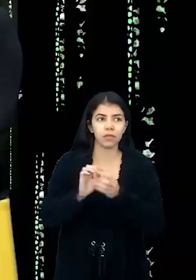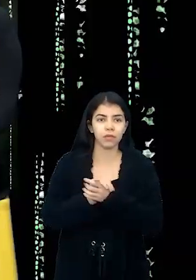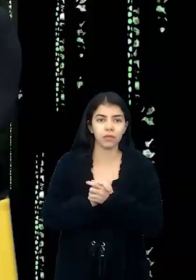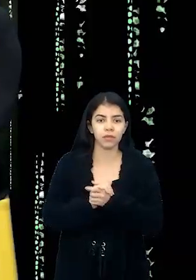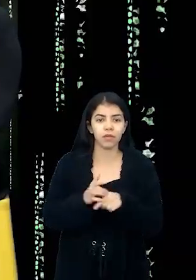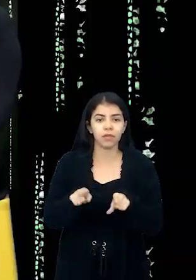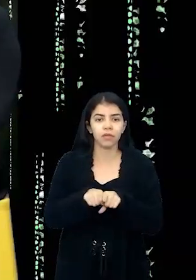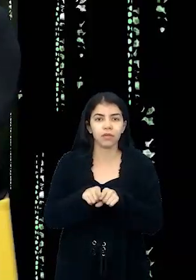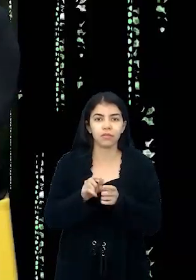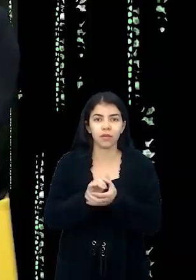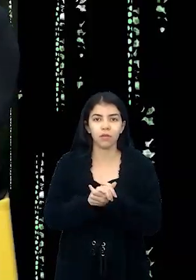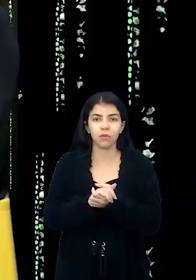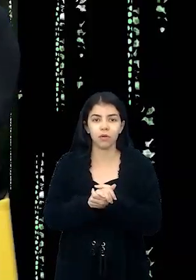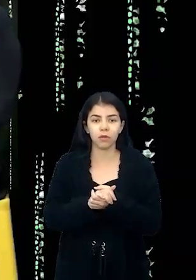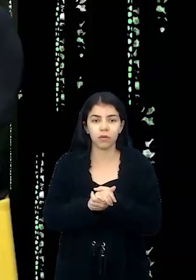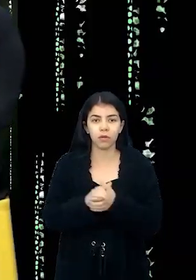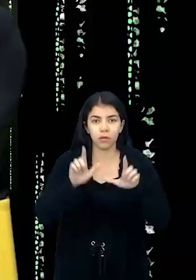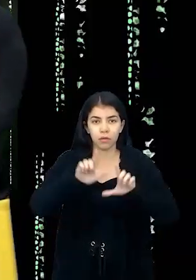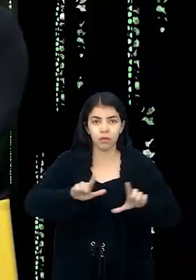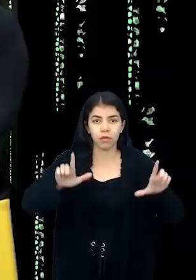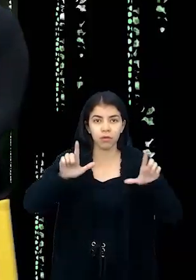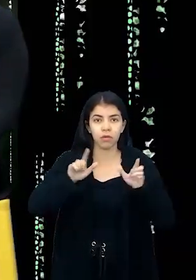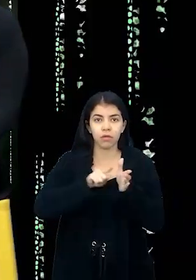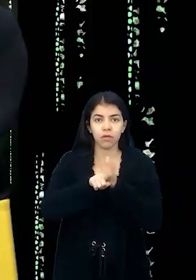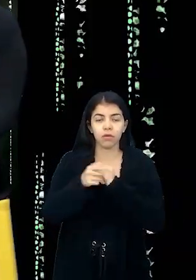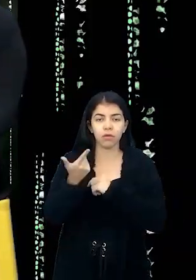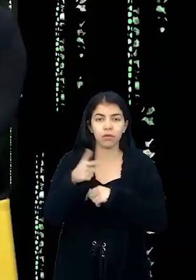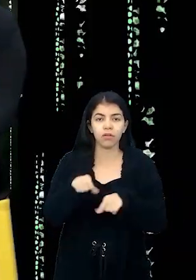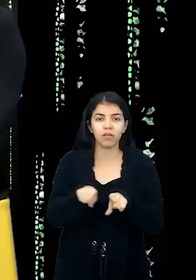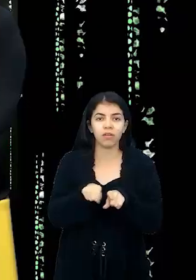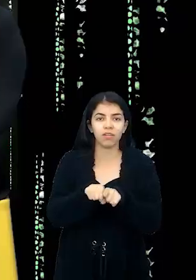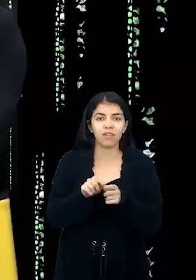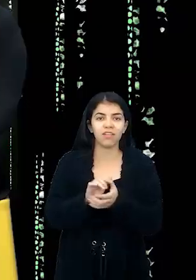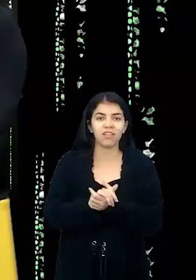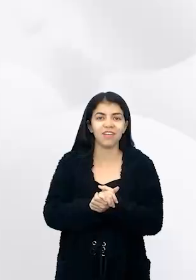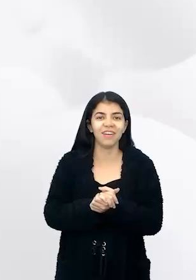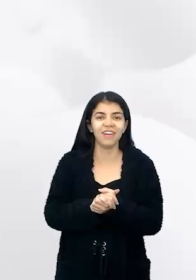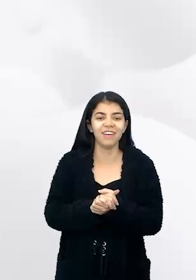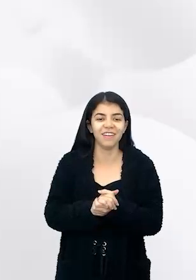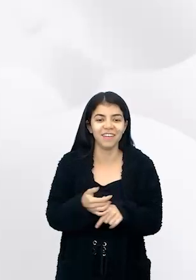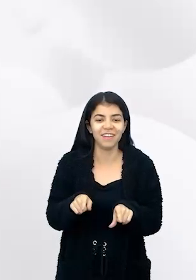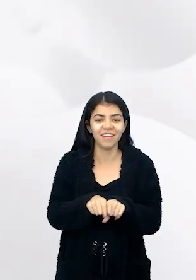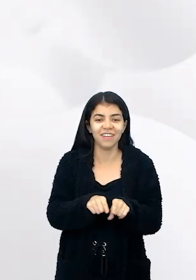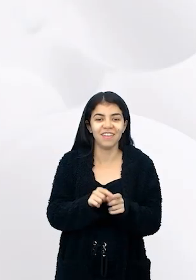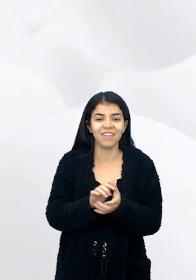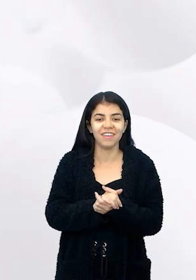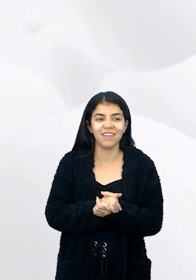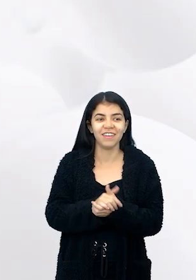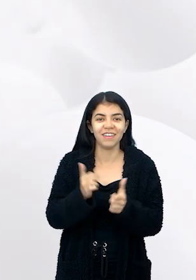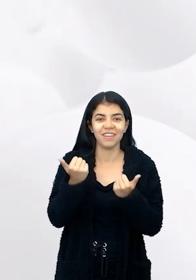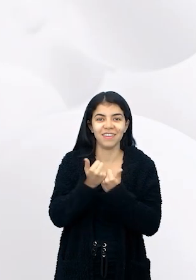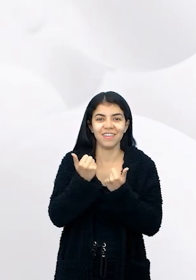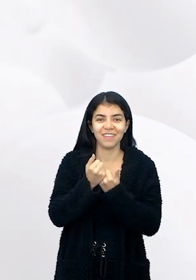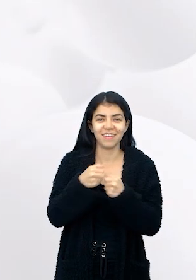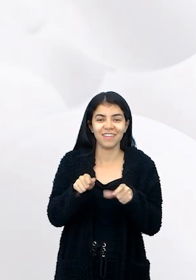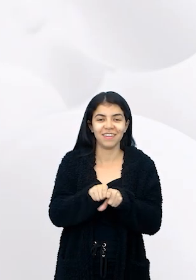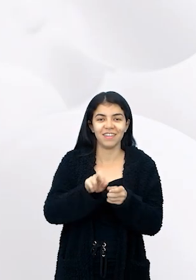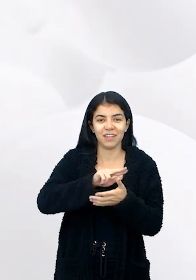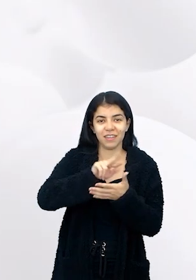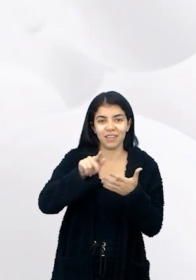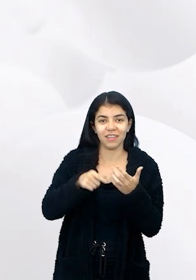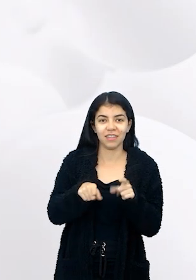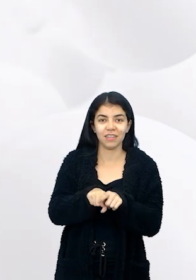Então, temos aí na tela para vocês a questão das TEDx, que são as ferramentas, né, que